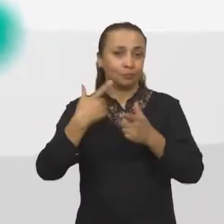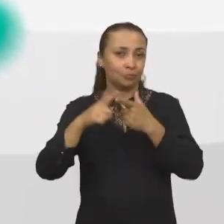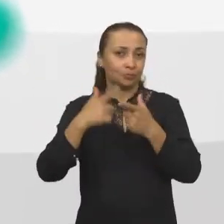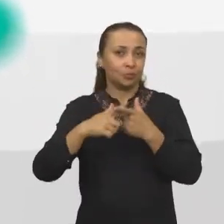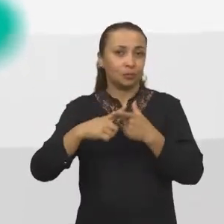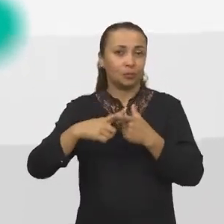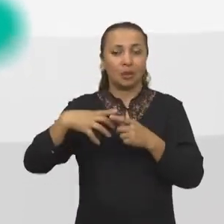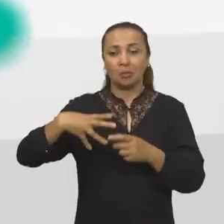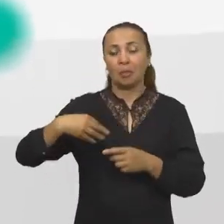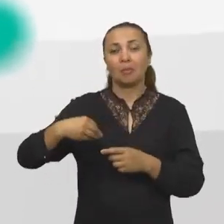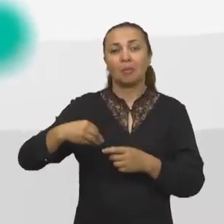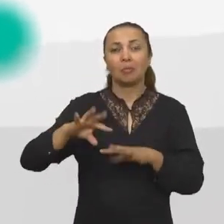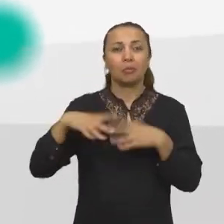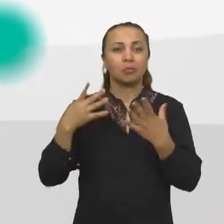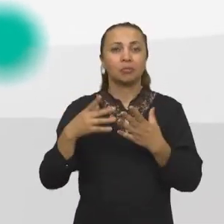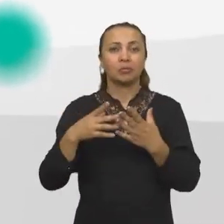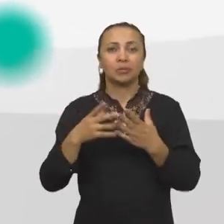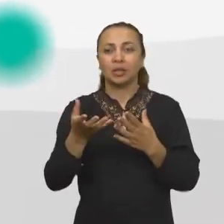dor.